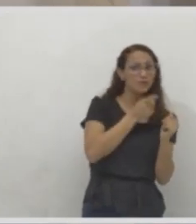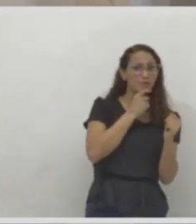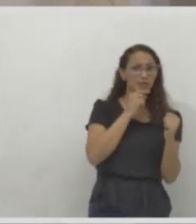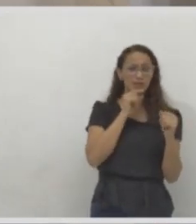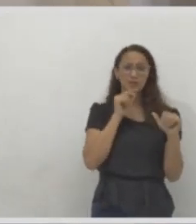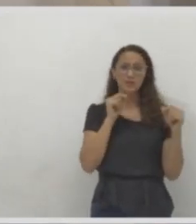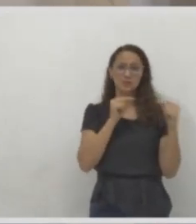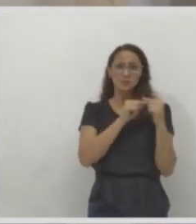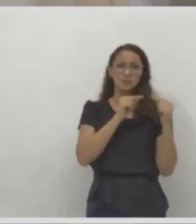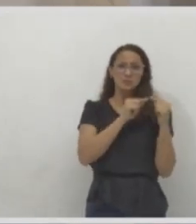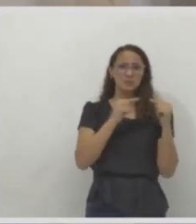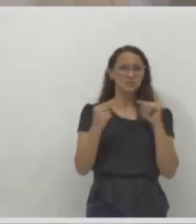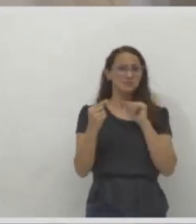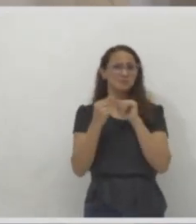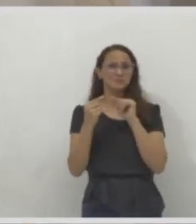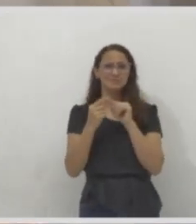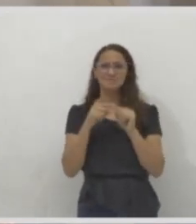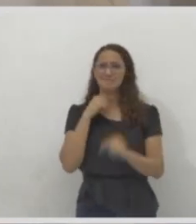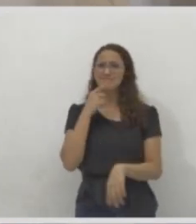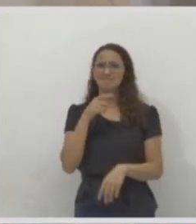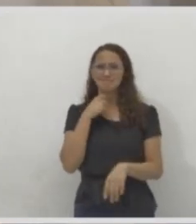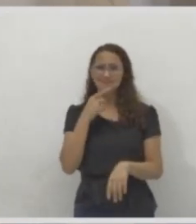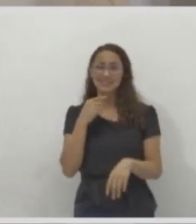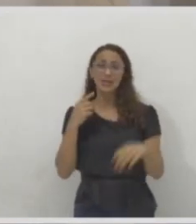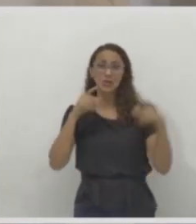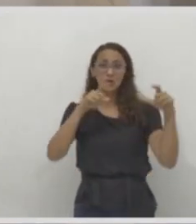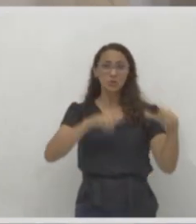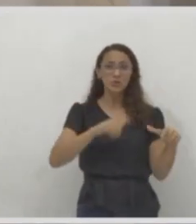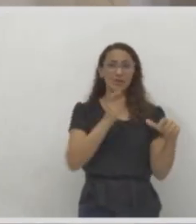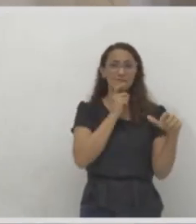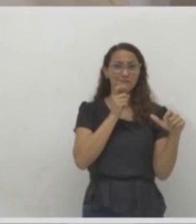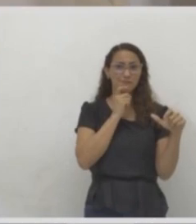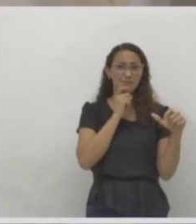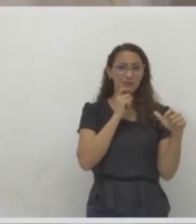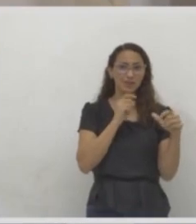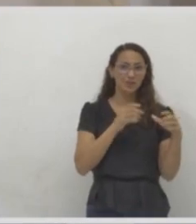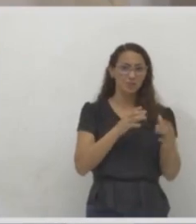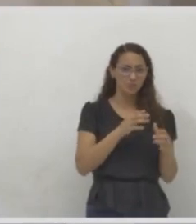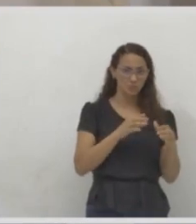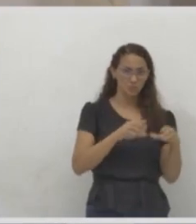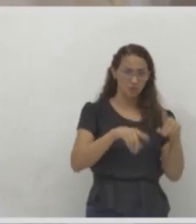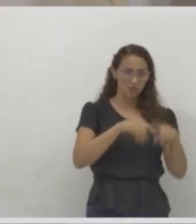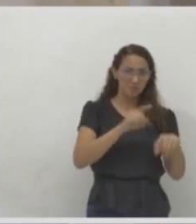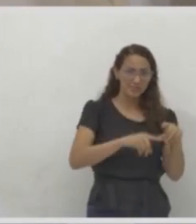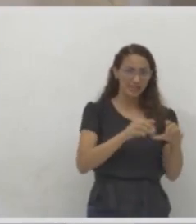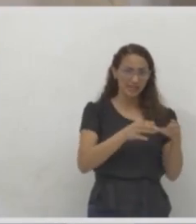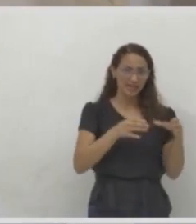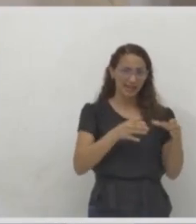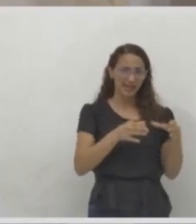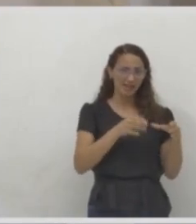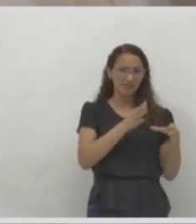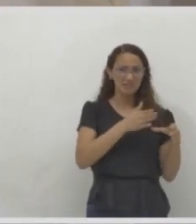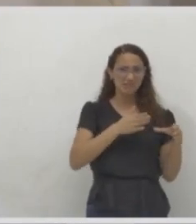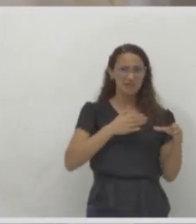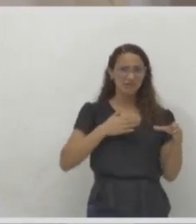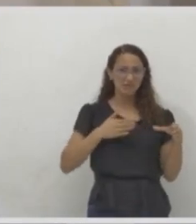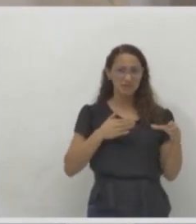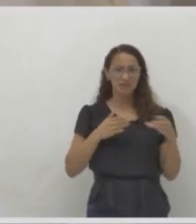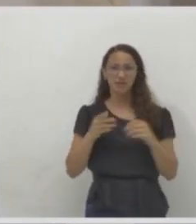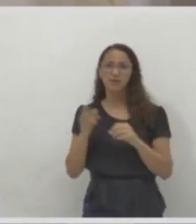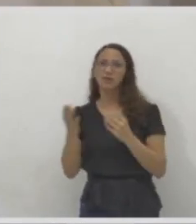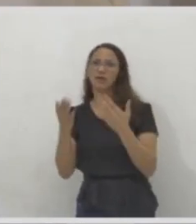levar produtos para lugares frios porque eles iam rachar. E para lugares quentes ele ia derreter. Depois de